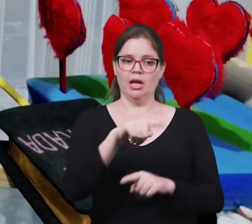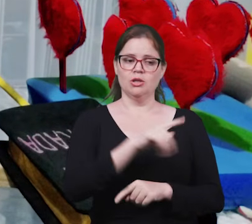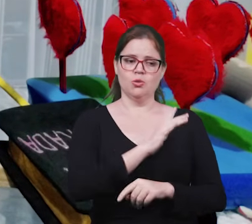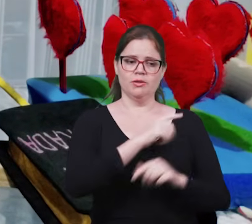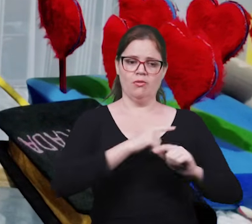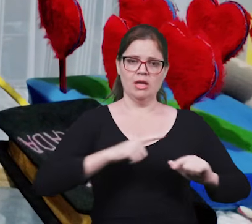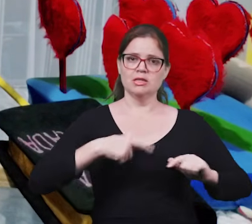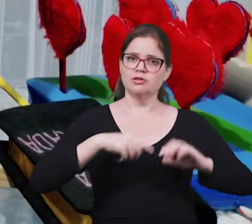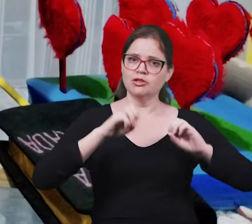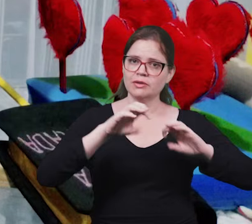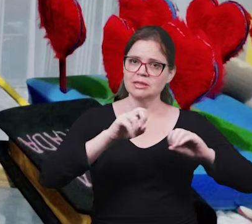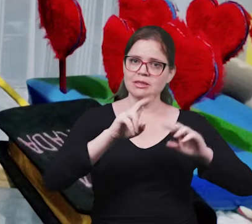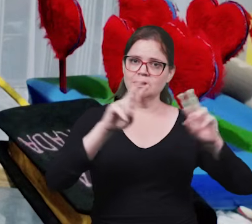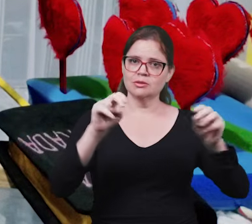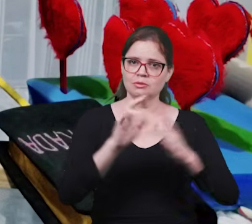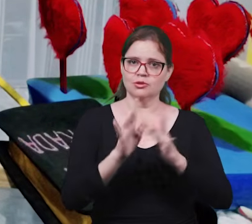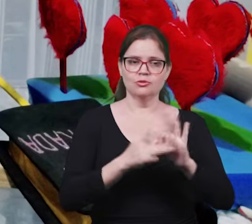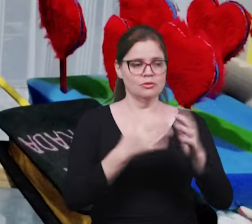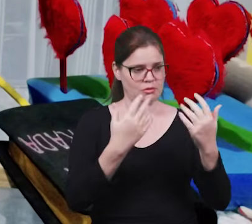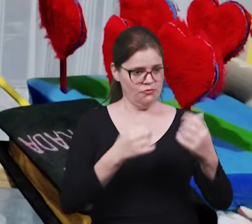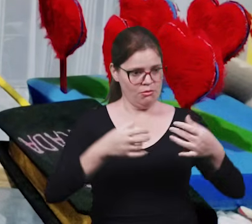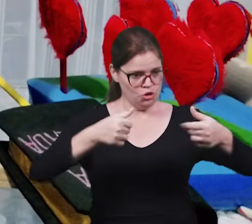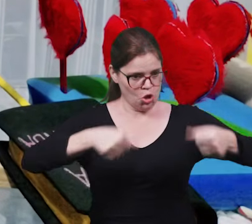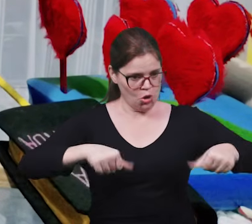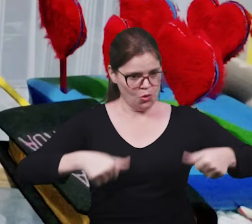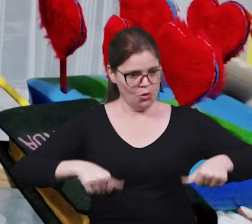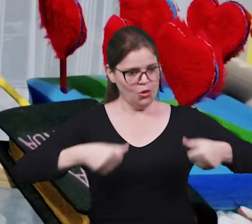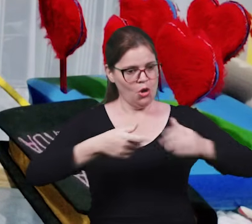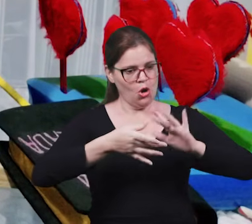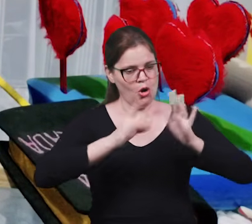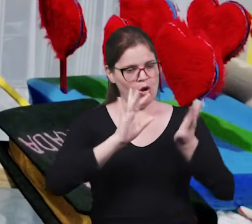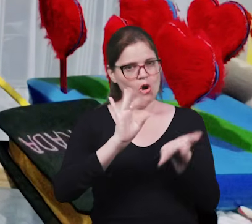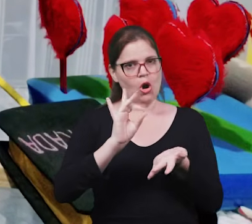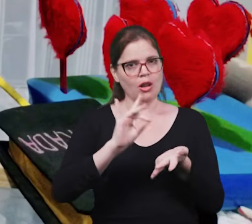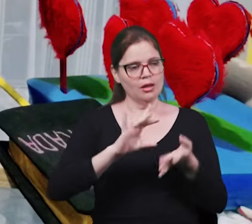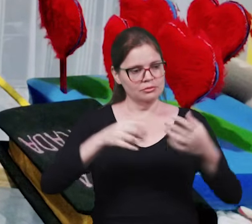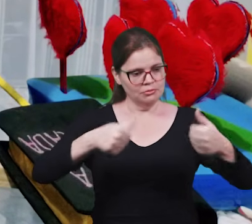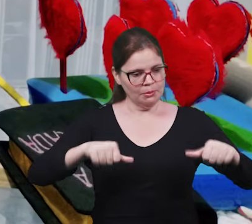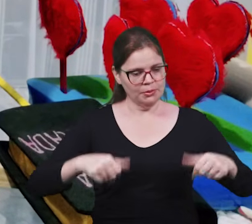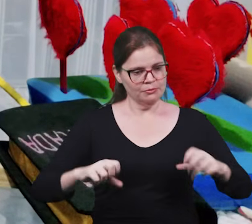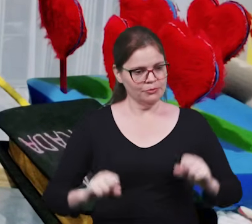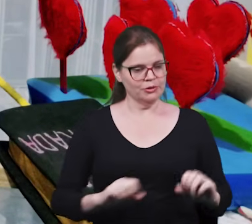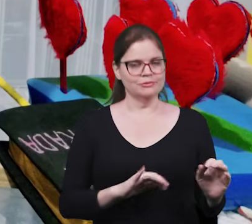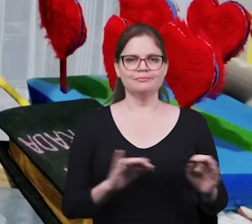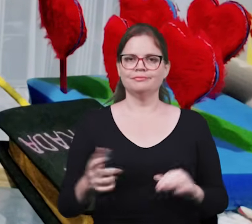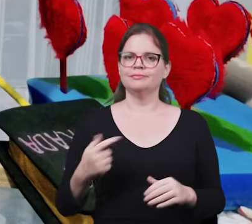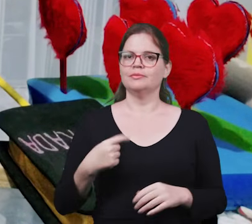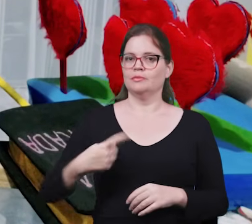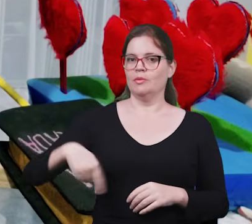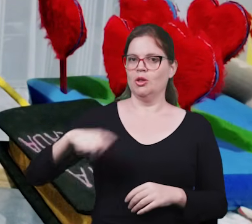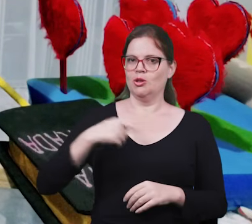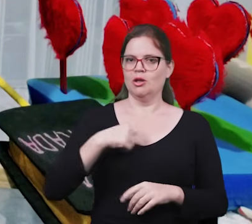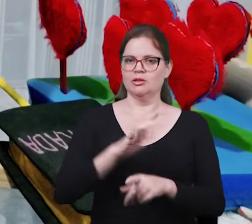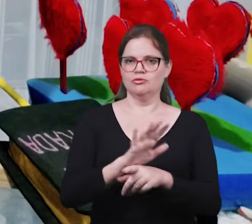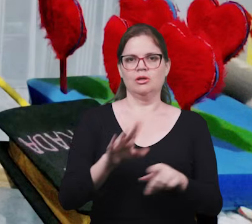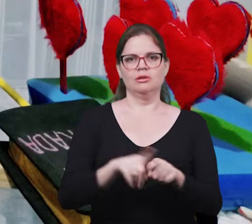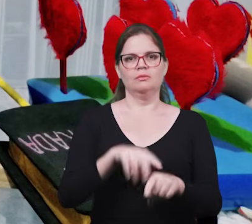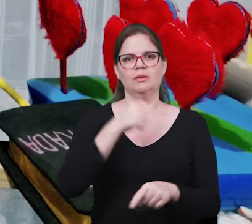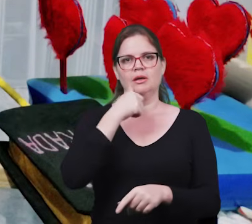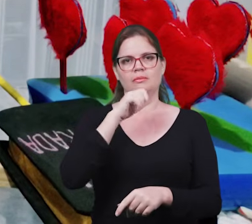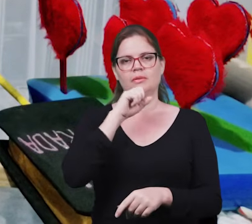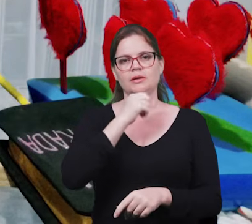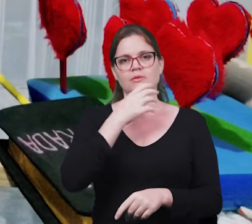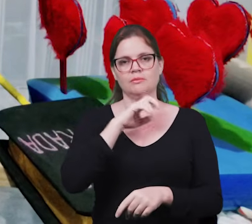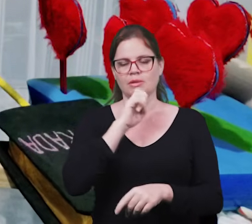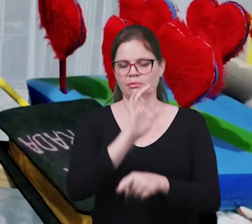coração vazio, né? Então vamos colar? E eles colarão ali conosco. A gente pode ajudar e os pais também podem auxiliar durante